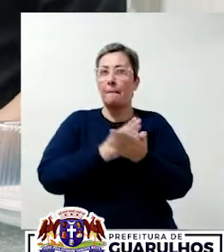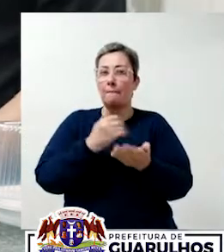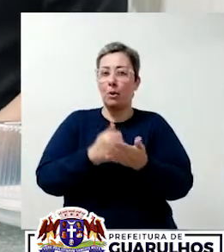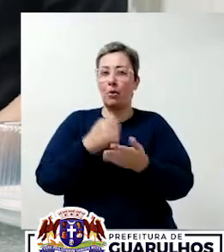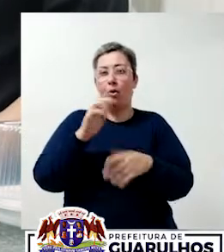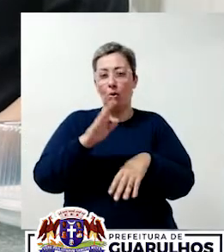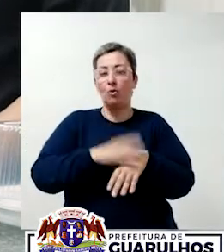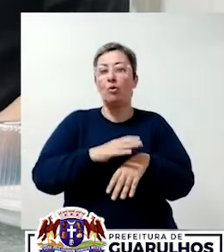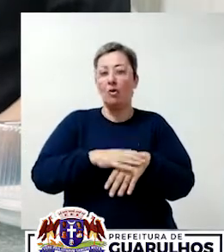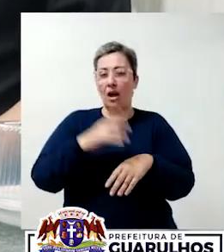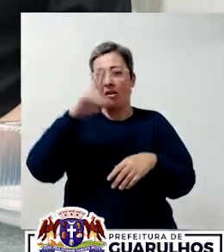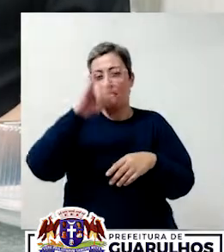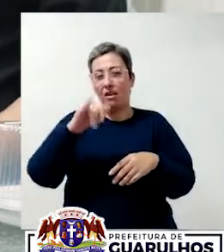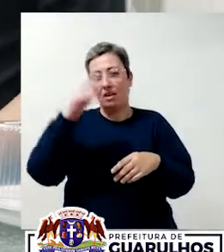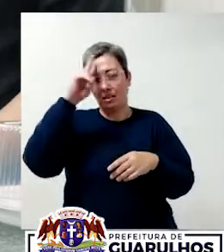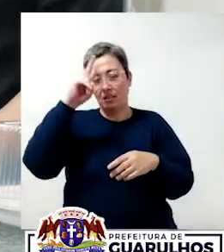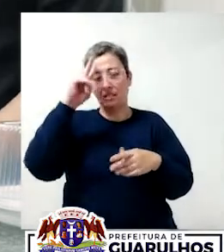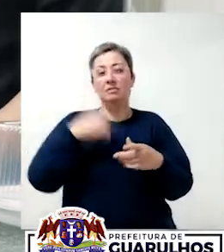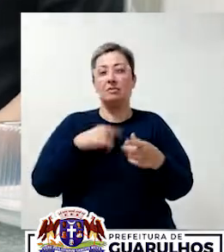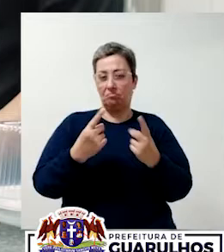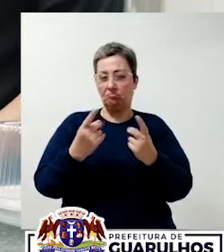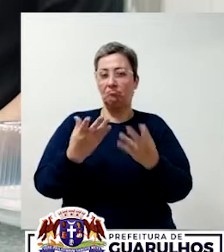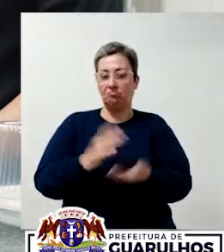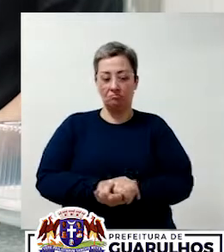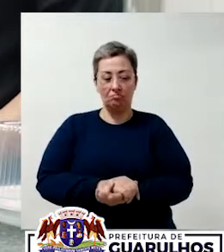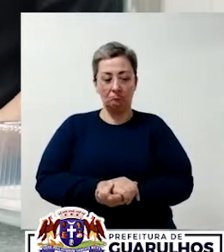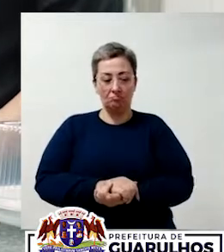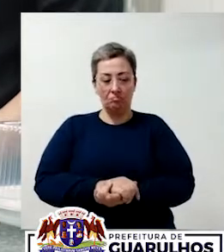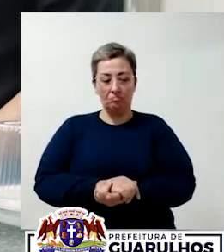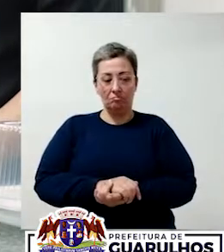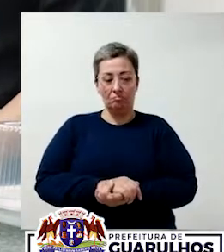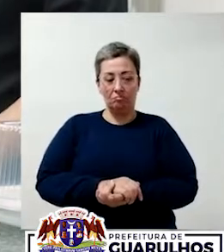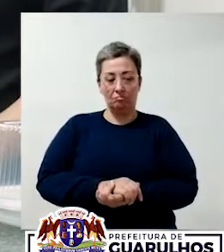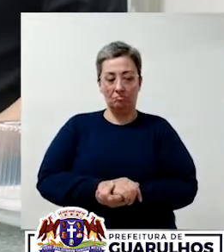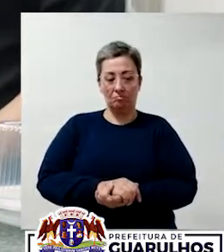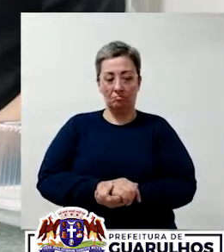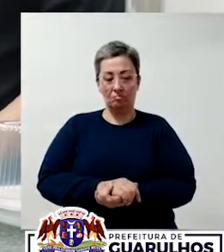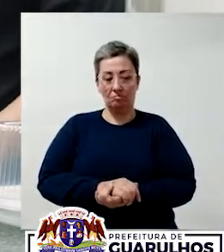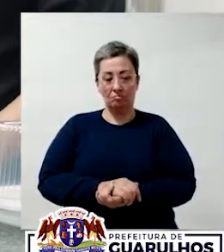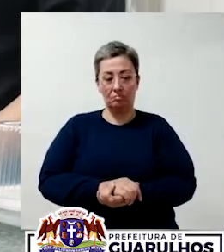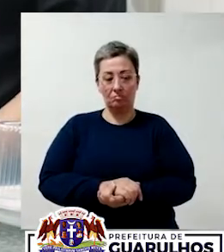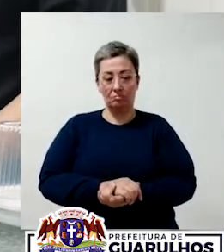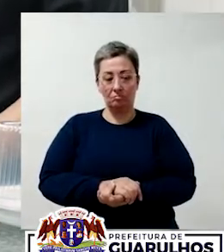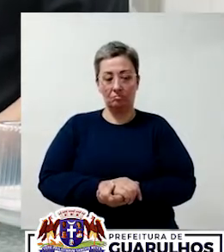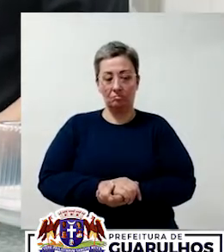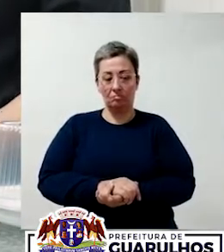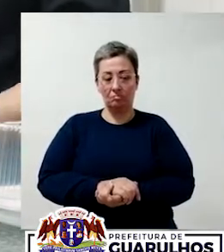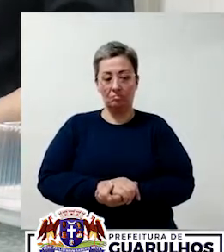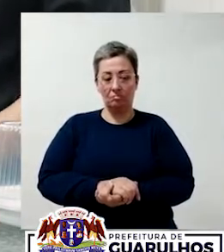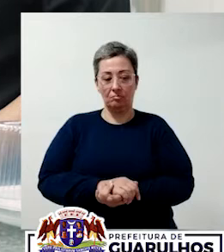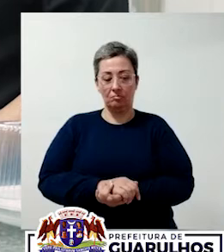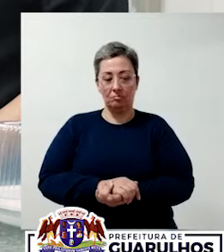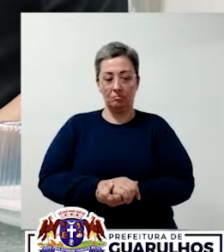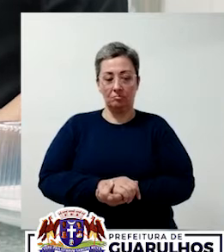vocês que vai vender mais. Seu cliente vai lembrar de você na hora de pedir um bolo de churros. Ele vai lembrar desse bolo de churros que você vai